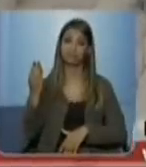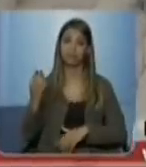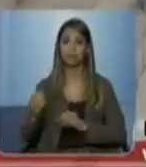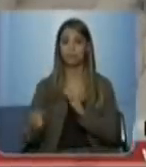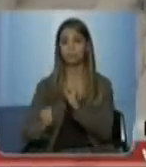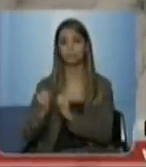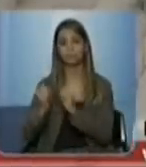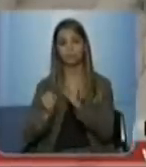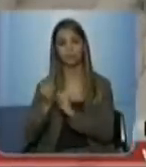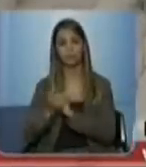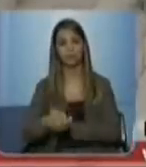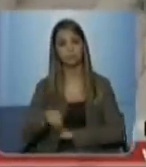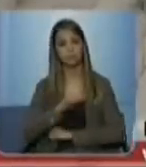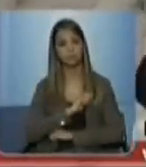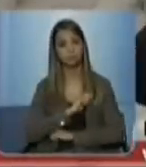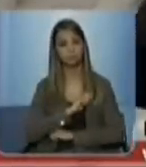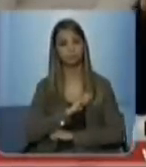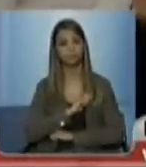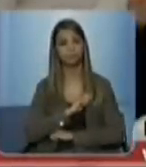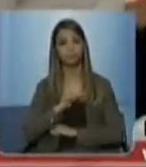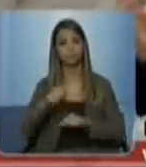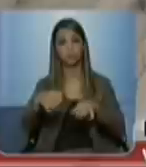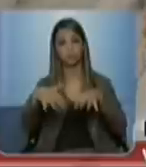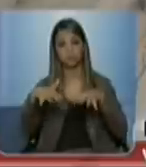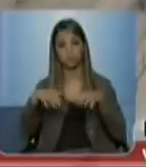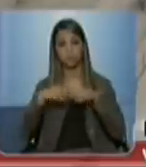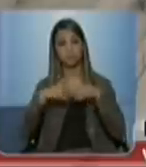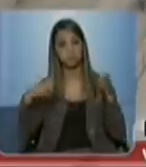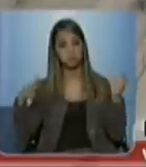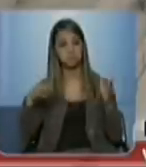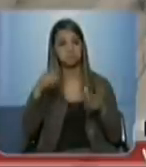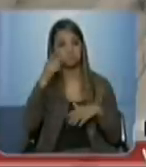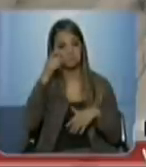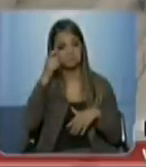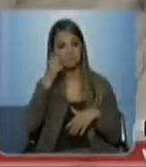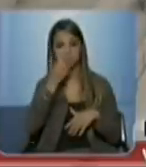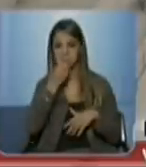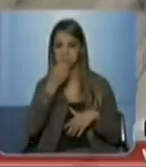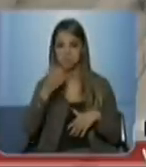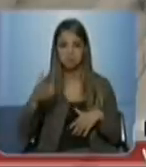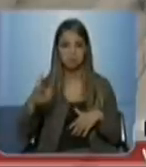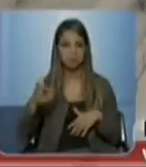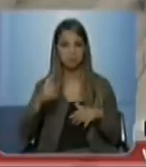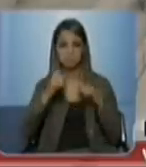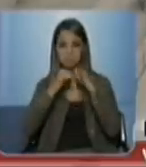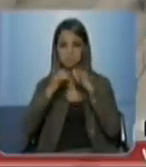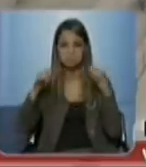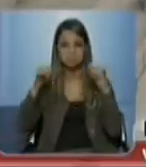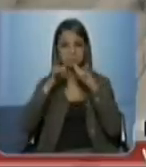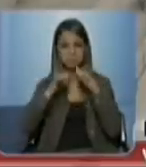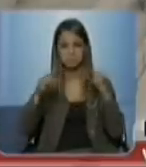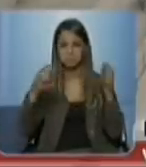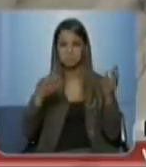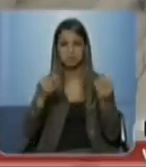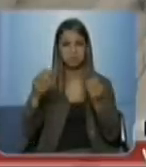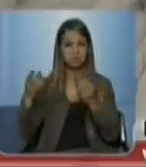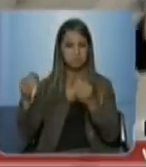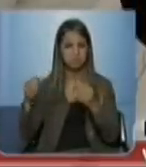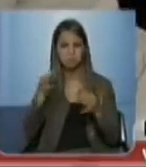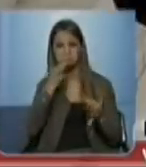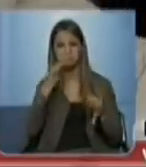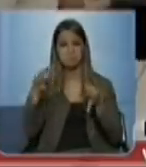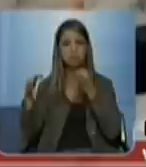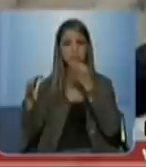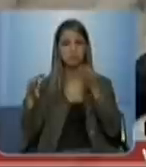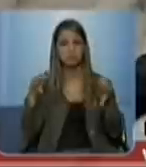essa empresa espanhola foi uma audiência pública muito interessante porque nós colhemos o relato de várias pessoas